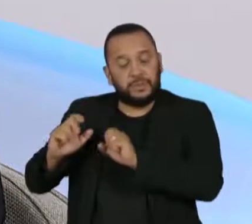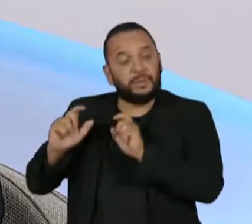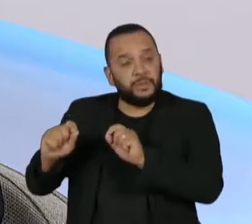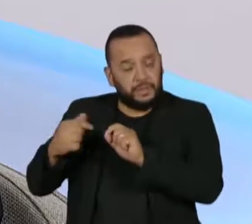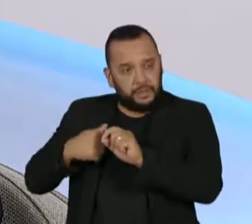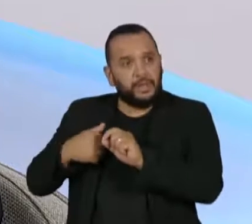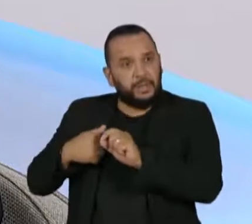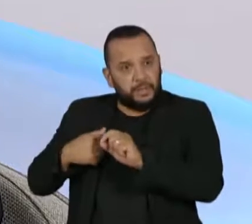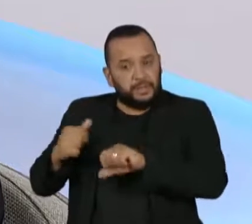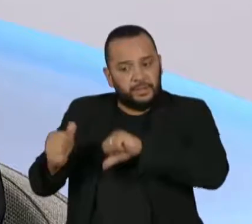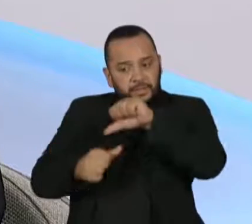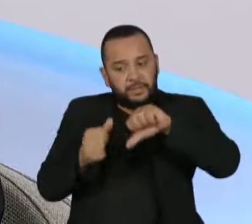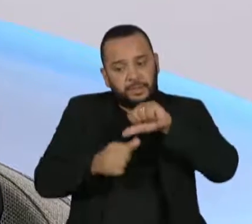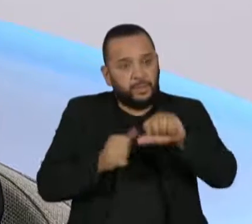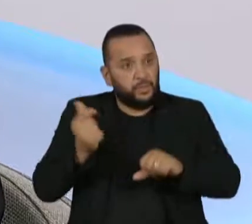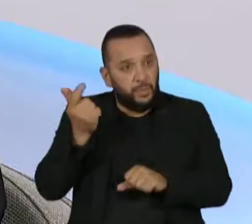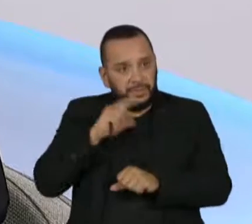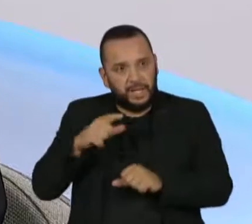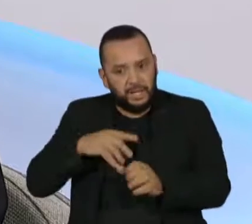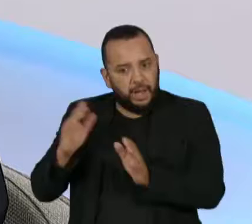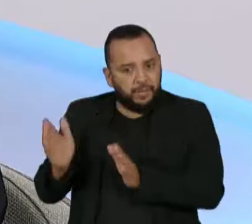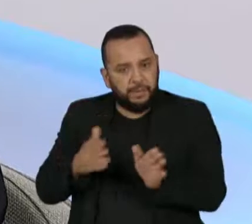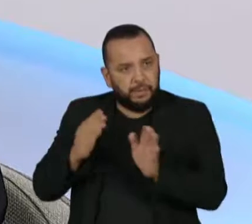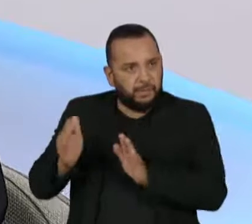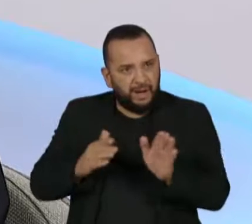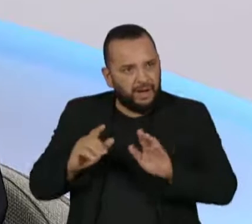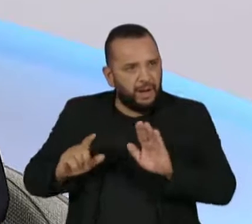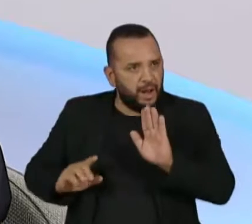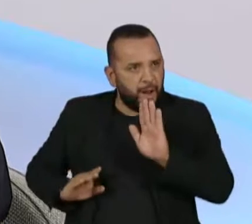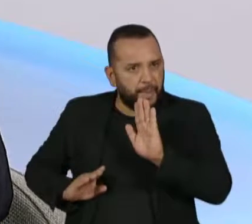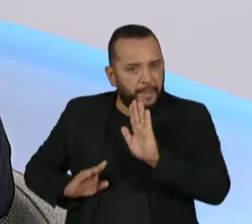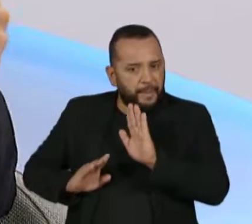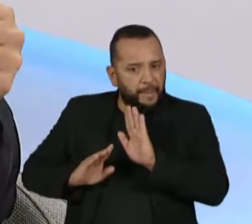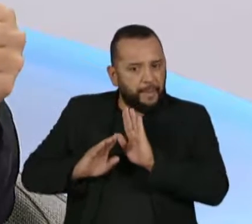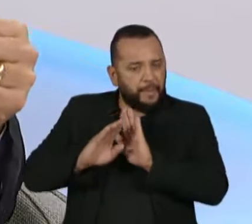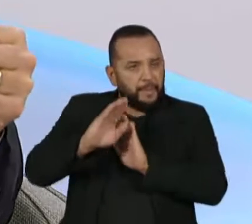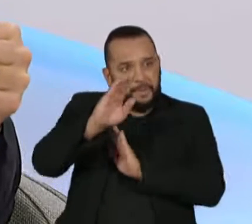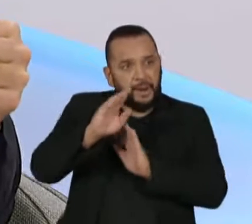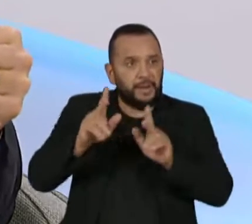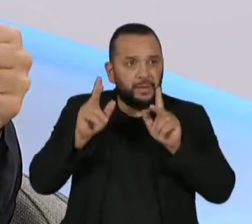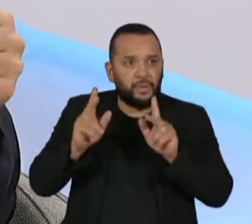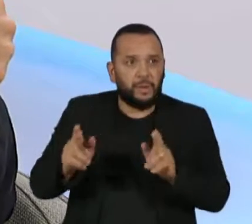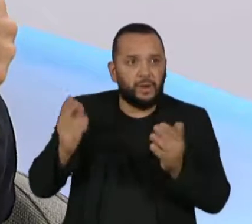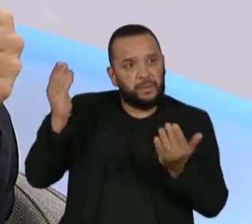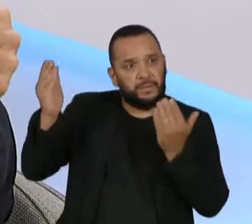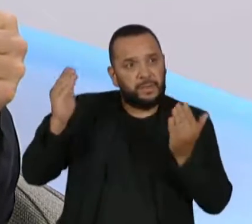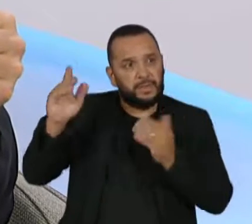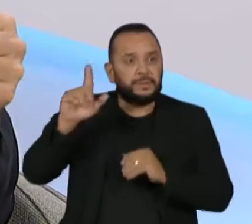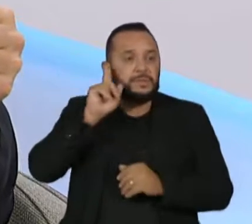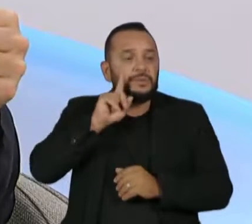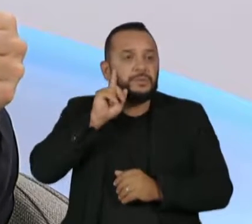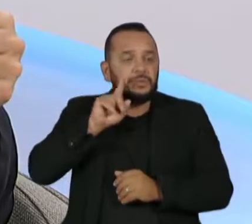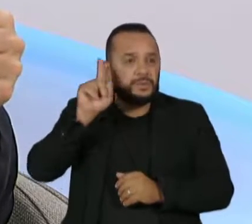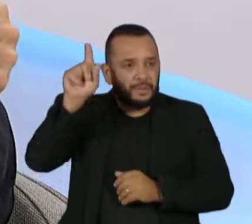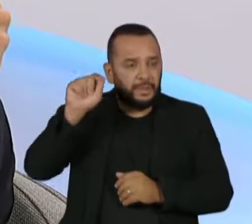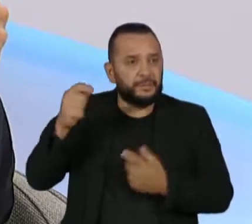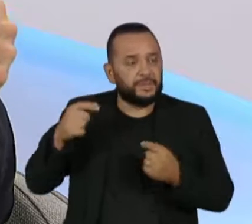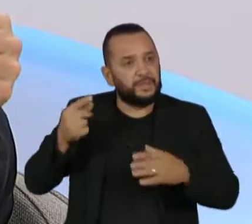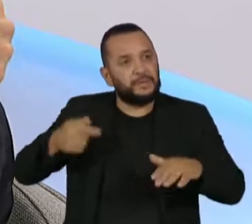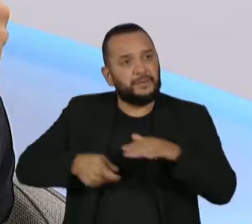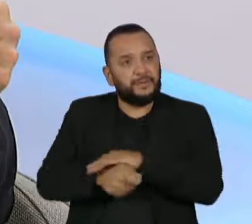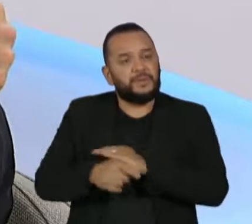recupere a produtividade que já teve em relação à produtividade da indústria de transformação norte-americana, seriam necessários